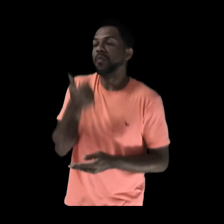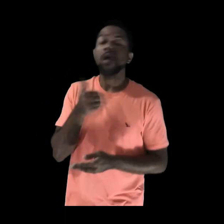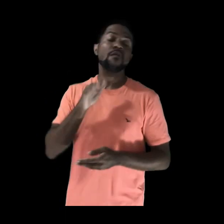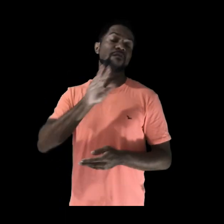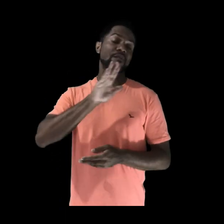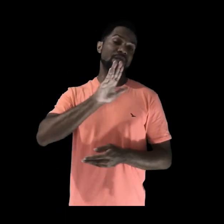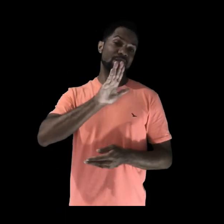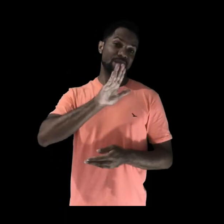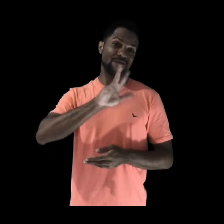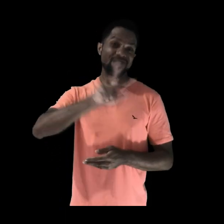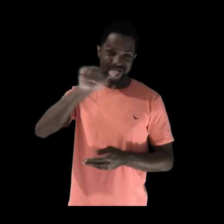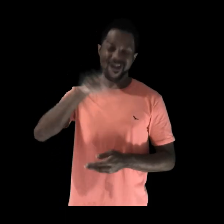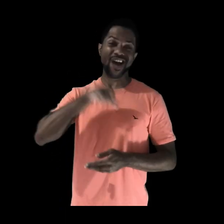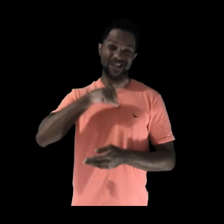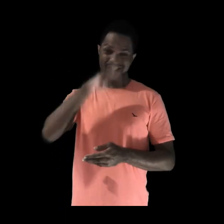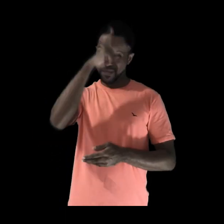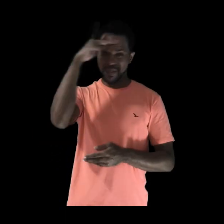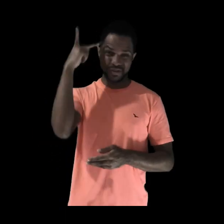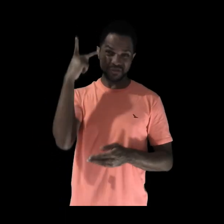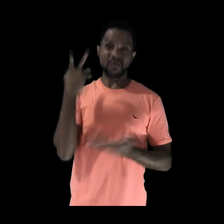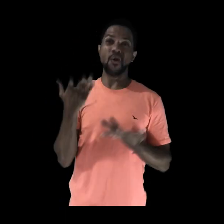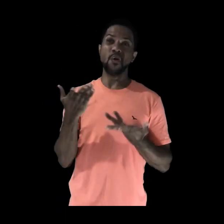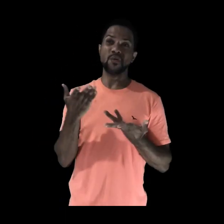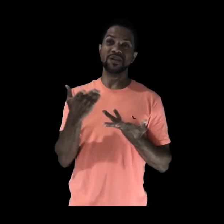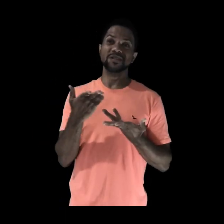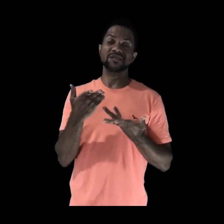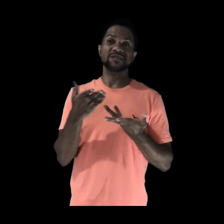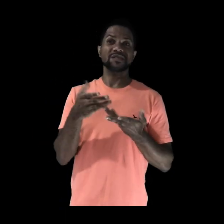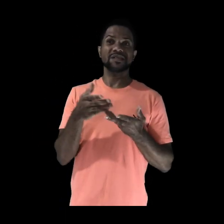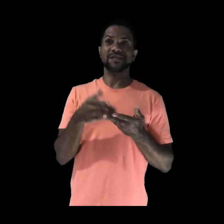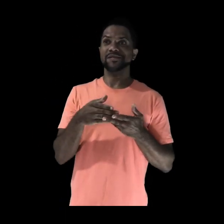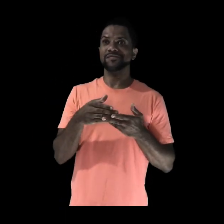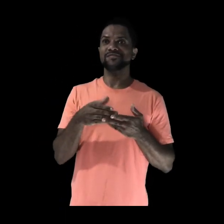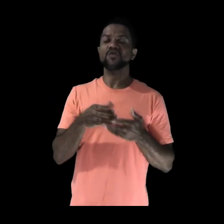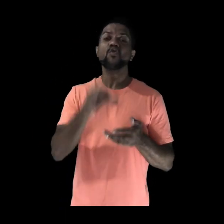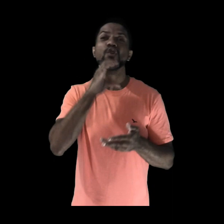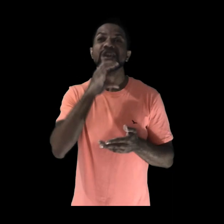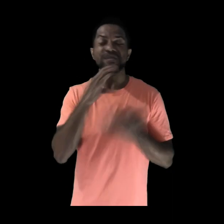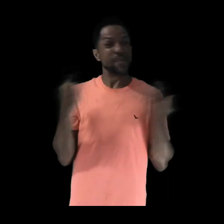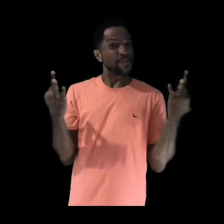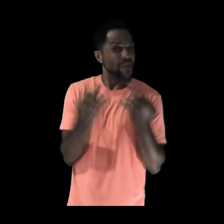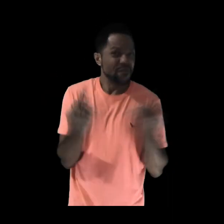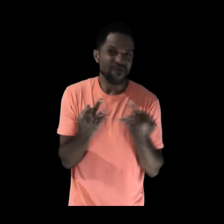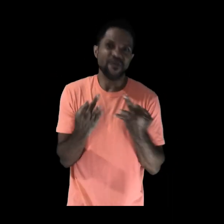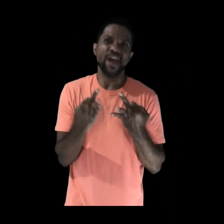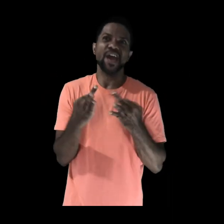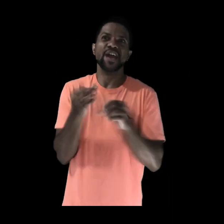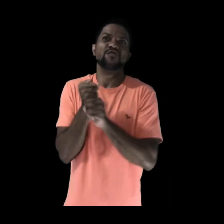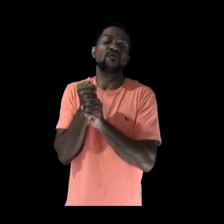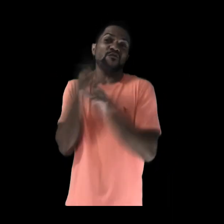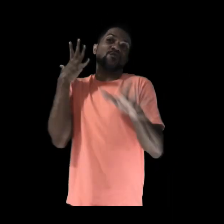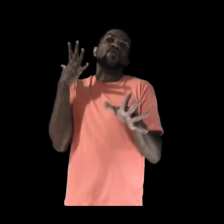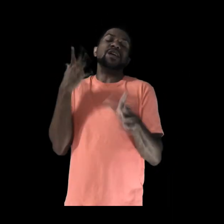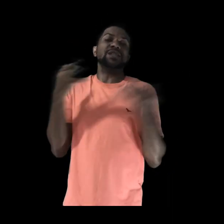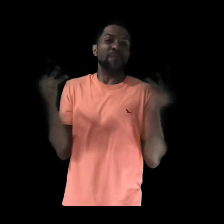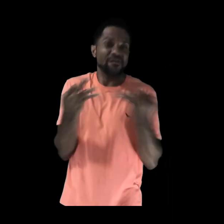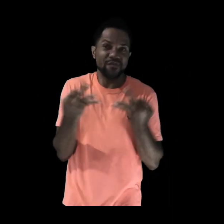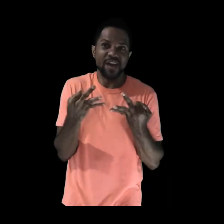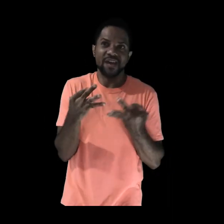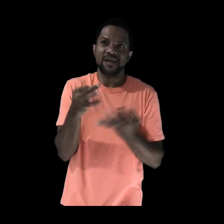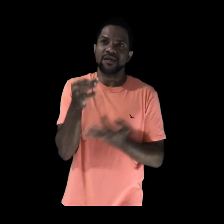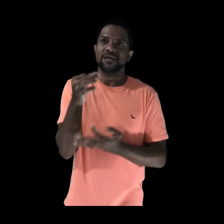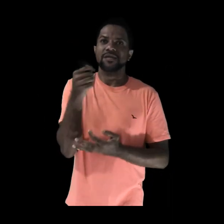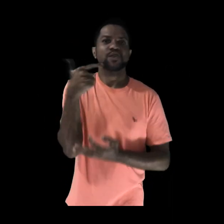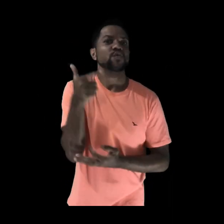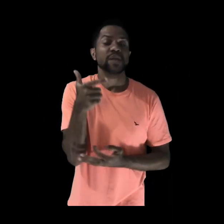pessoas que não possuem a habilitação correta, que não possuem os conhecimentos necessários, a fluência que é necessária, e